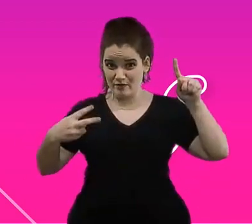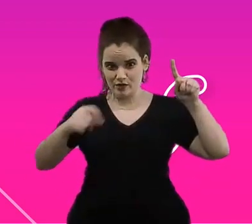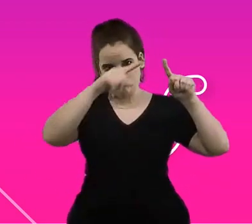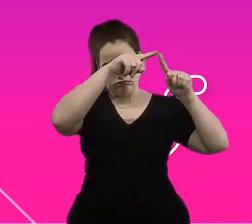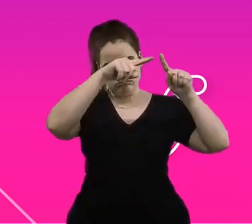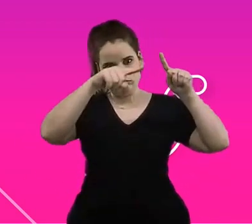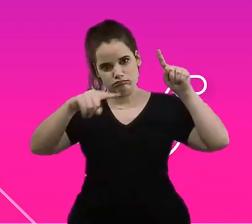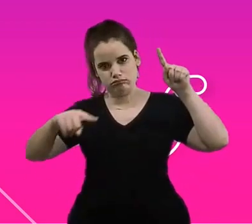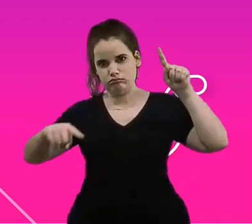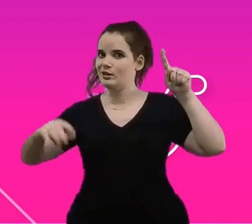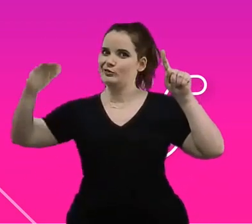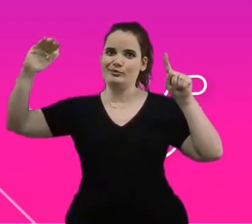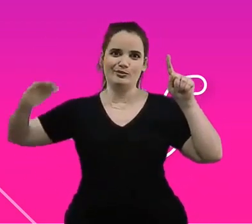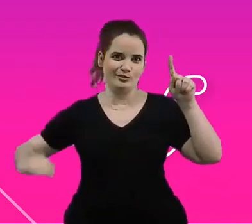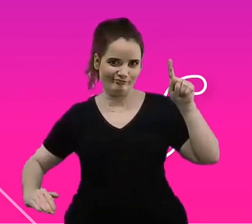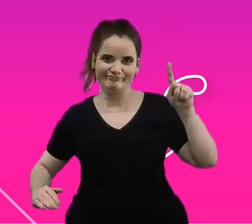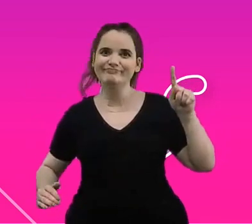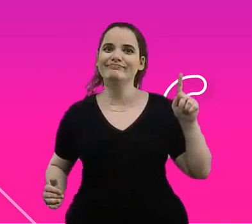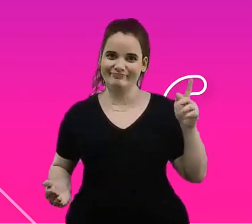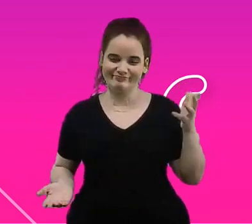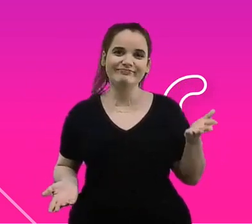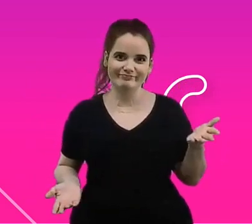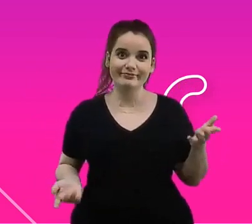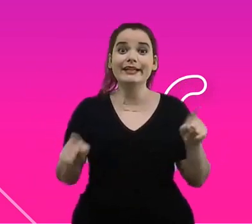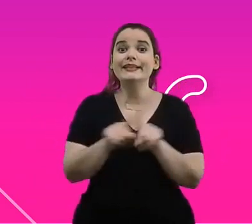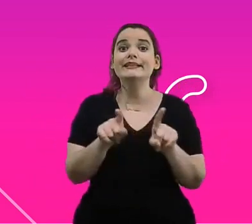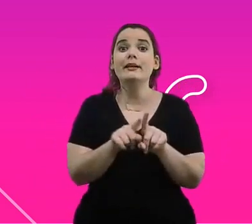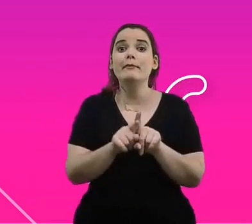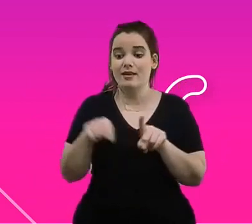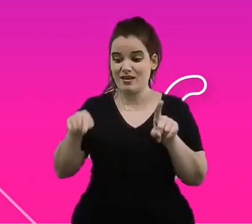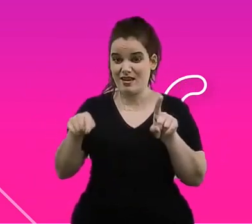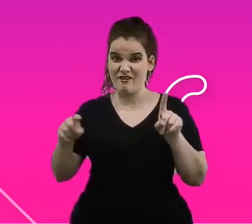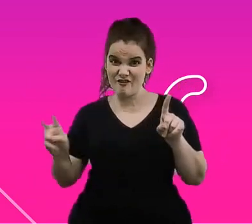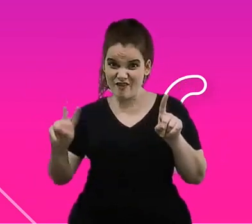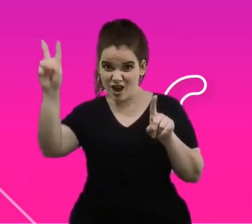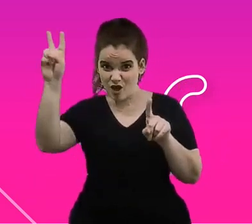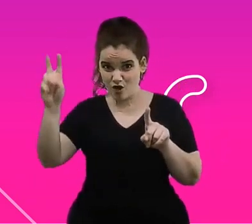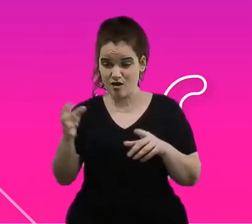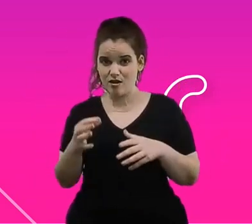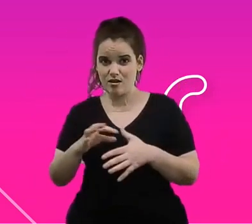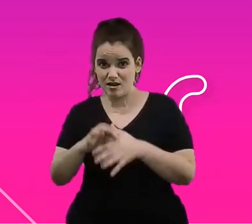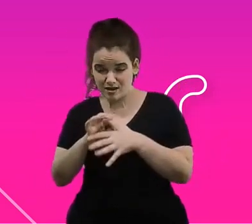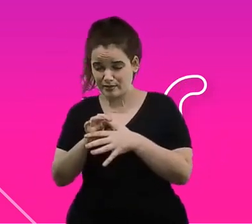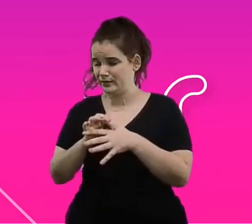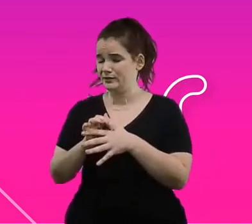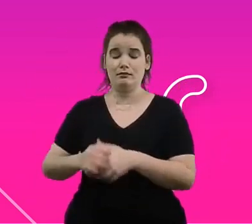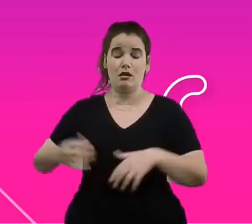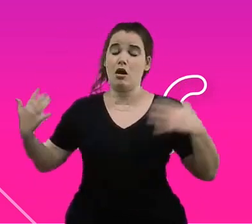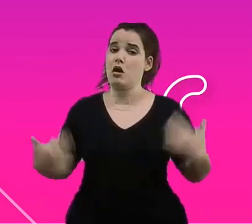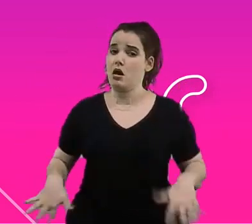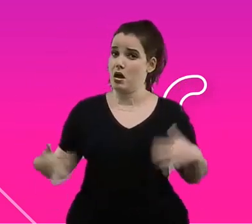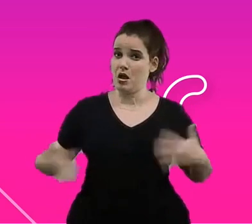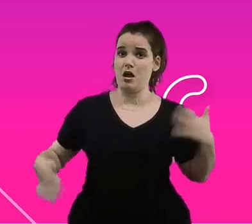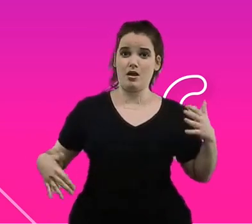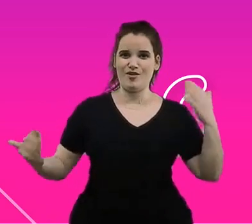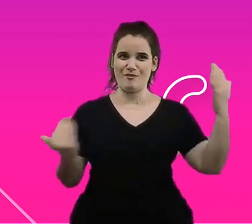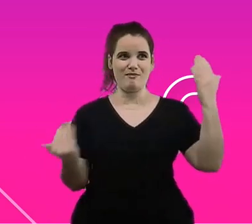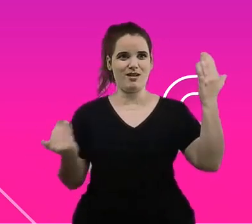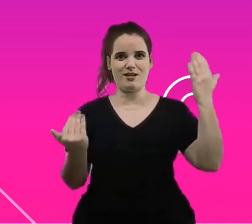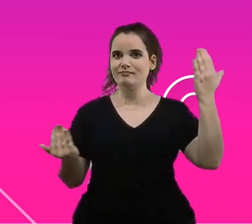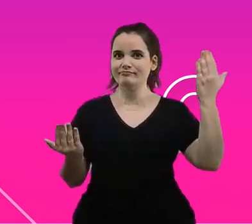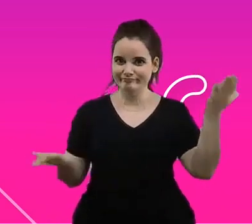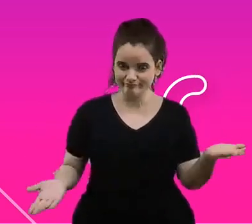a gente pode olhar, aprender com o outro, ganhar tempo e implementar. Porque vocês já fizeram, vocês ficaram ali X tempo